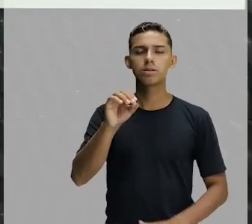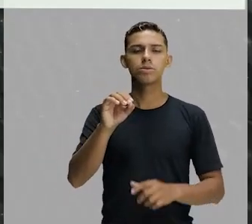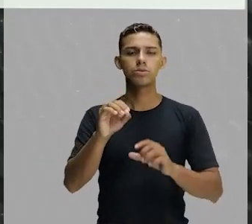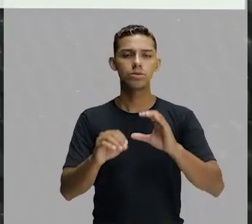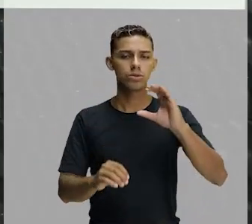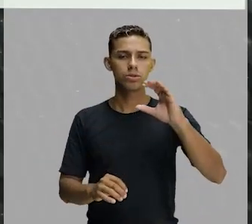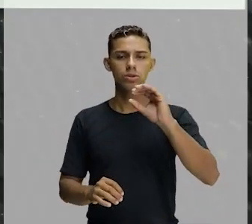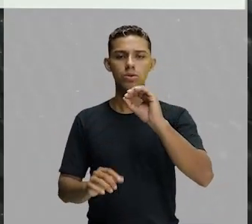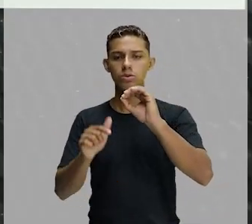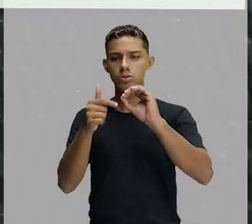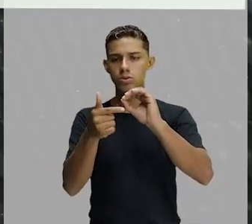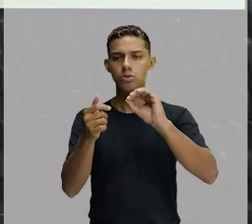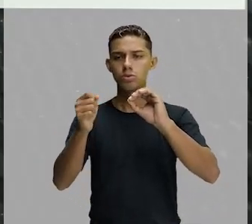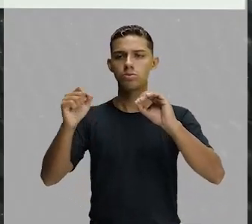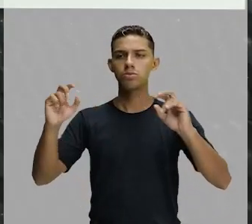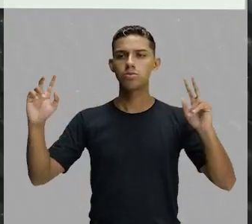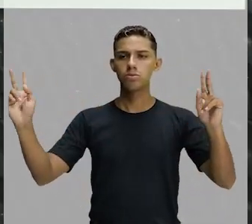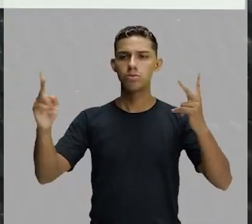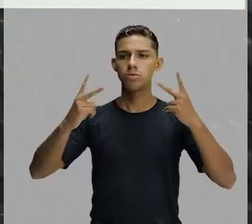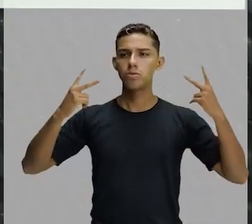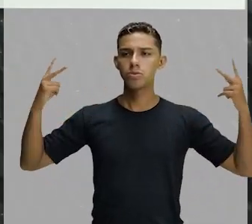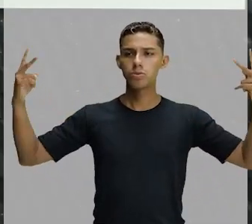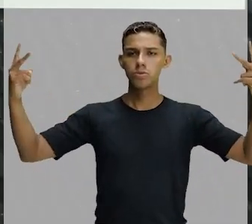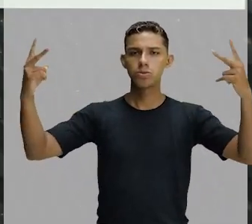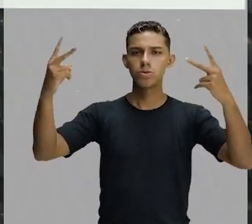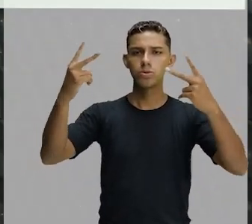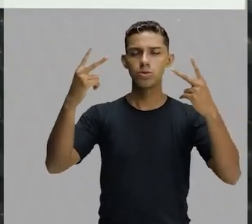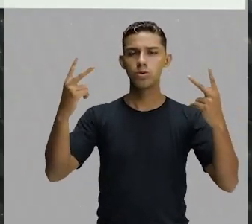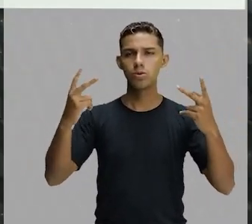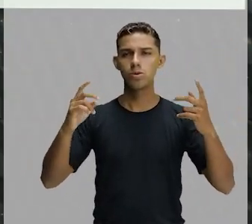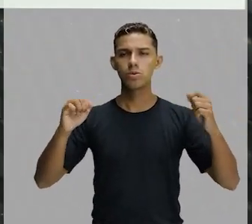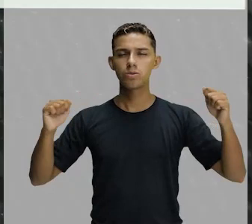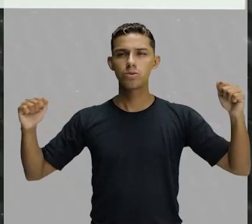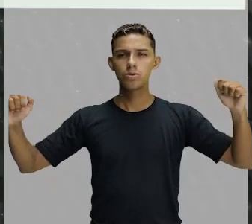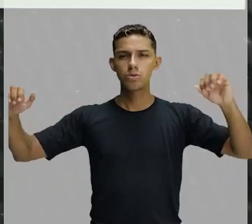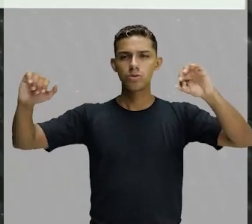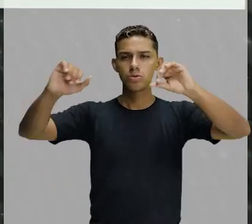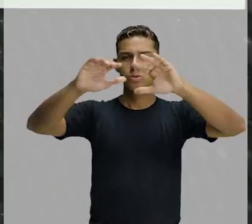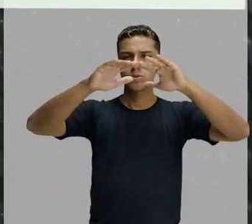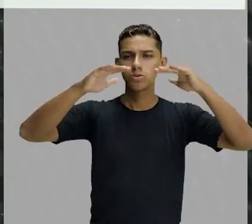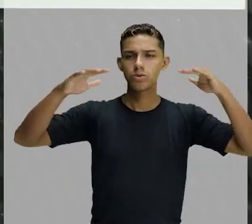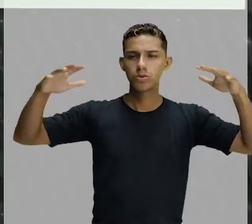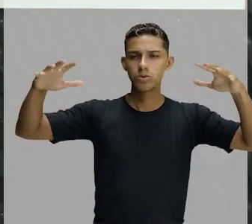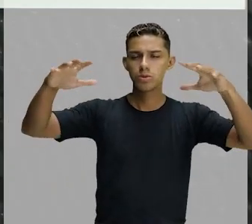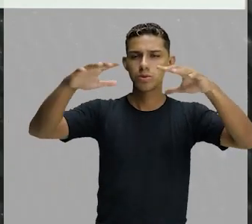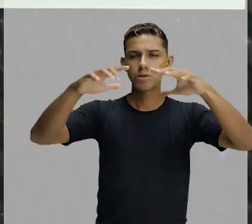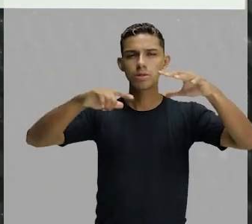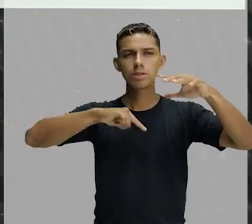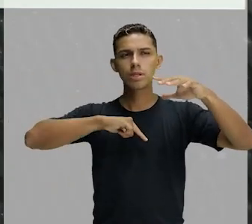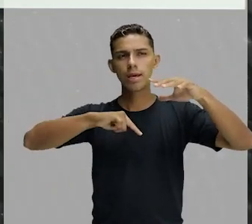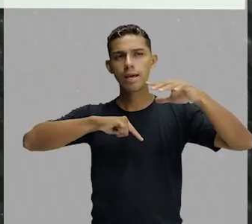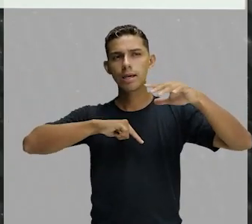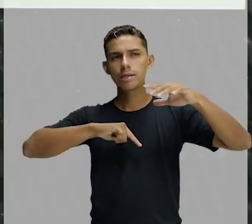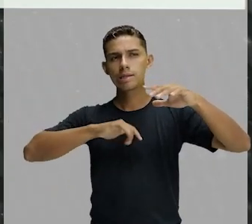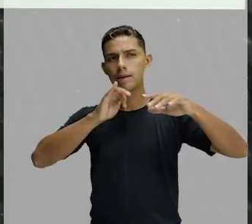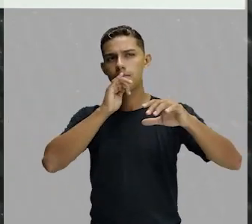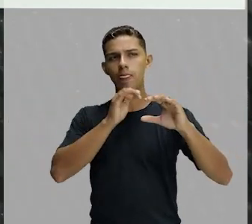atmosfera. Então, a nossa atmosfera, normalmente, ela tem uma concentração